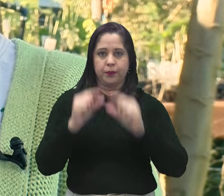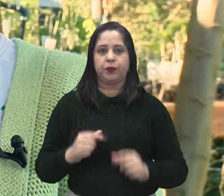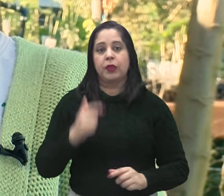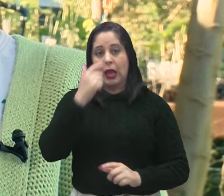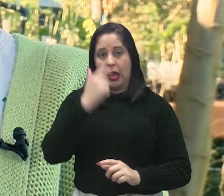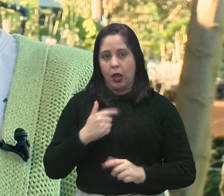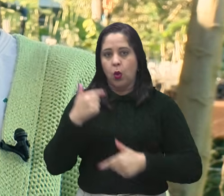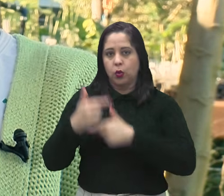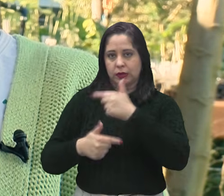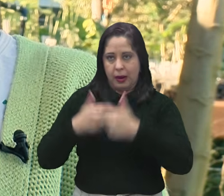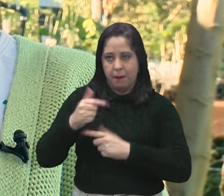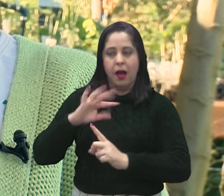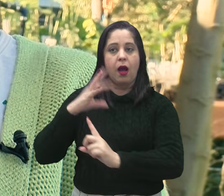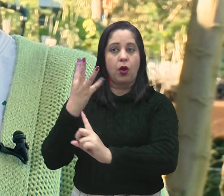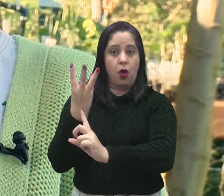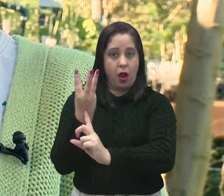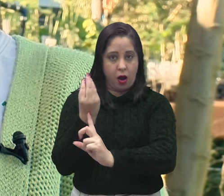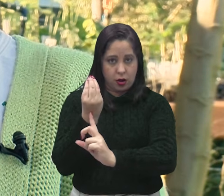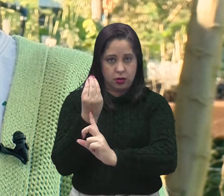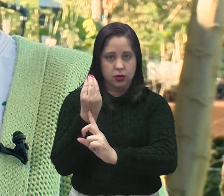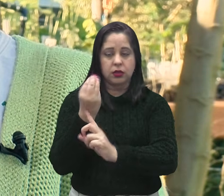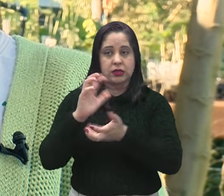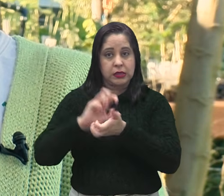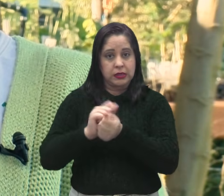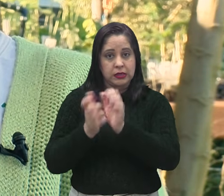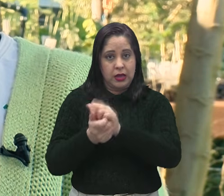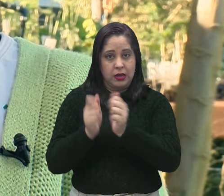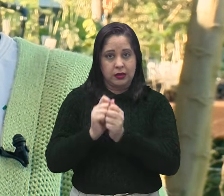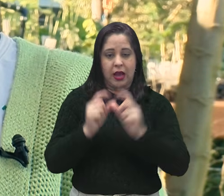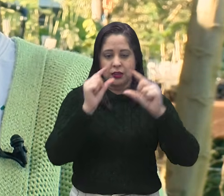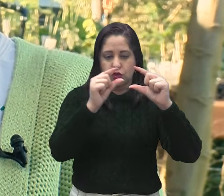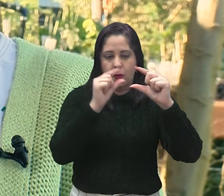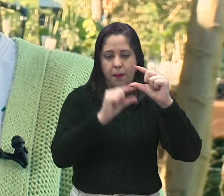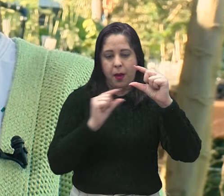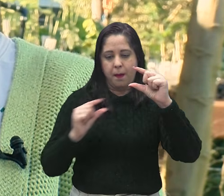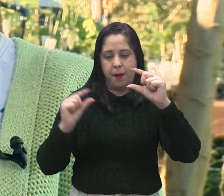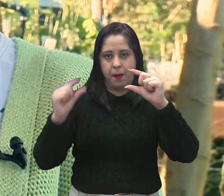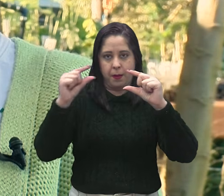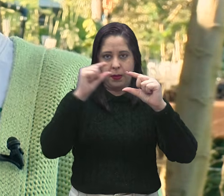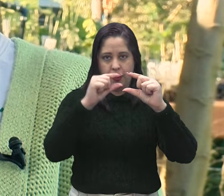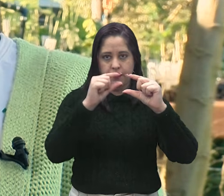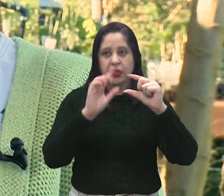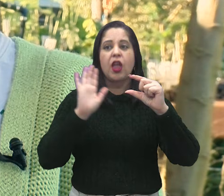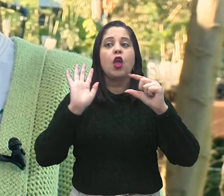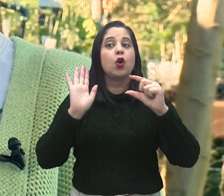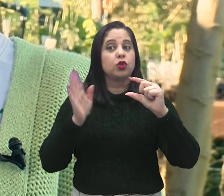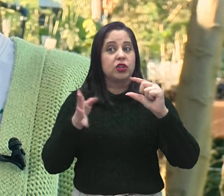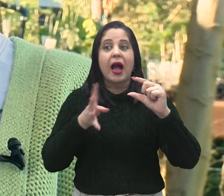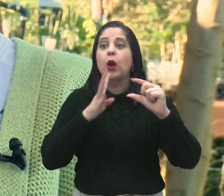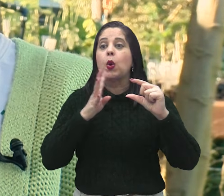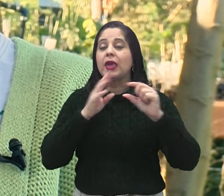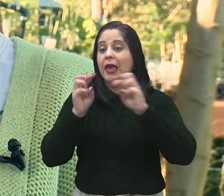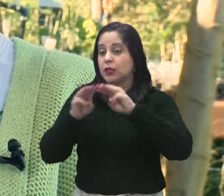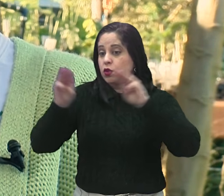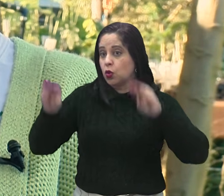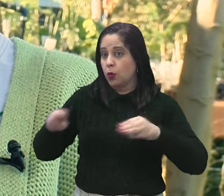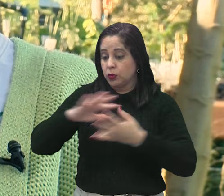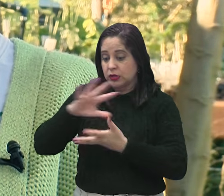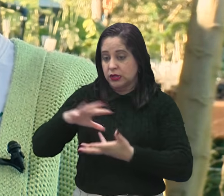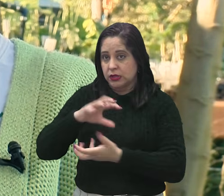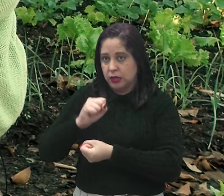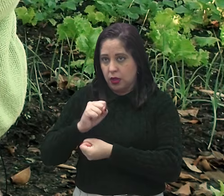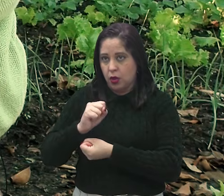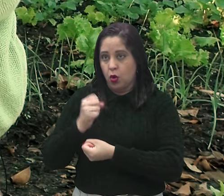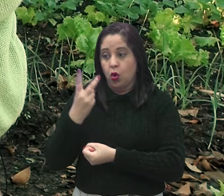mosaico, conheço o Ecomuseu há mais ou menos 2 anos, sou moradora daqui do bairro Vista